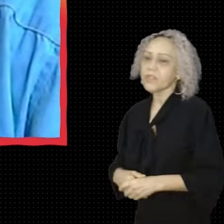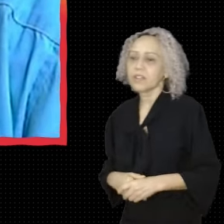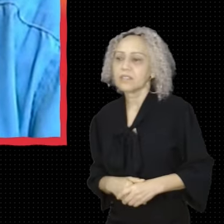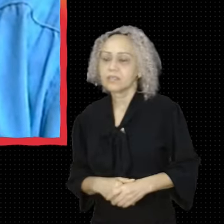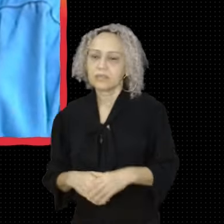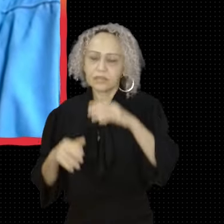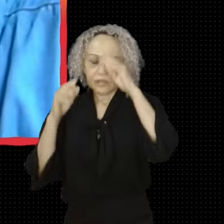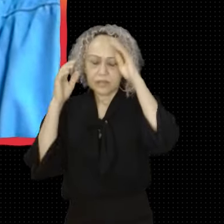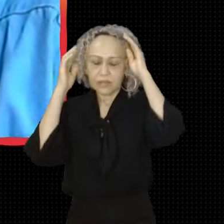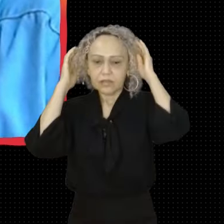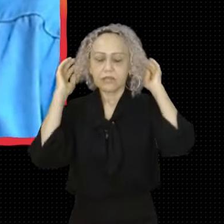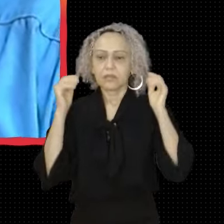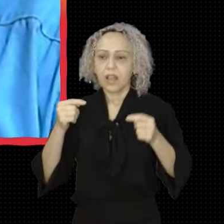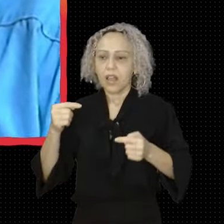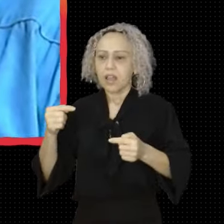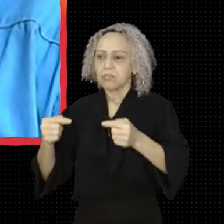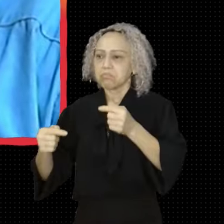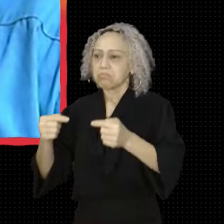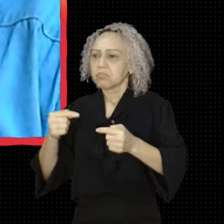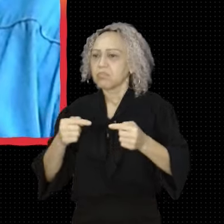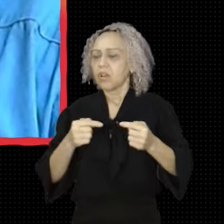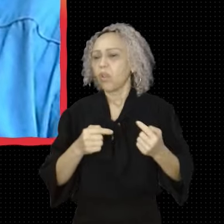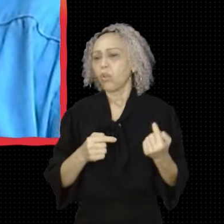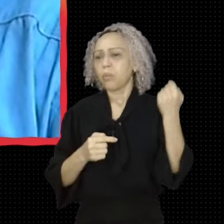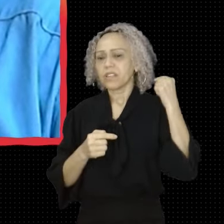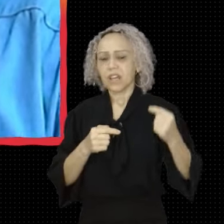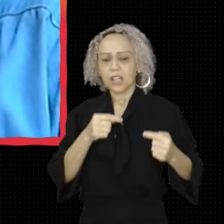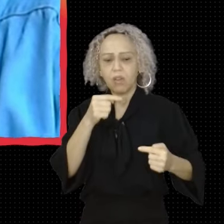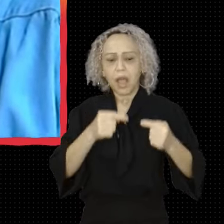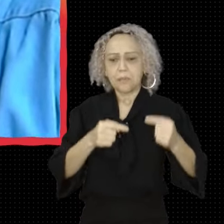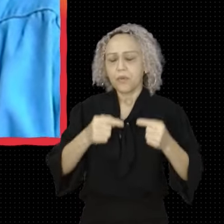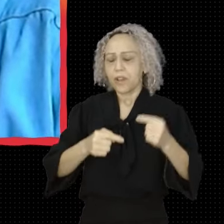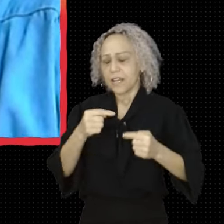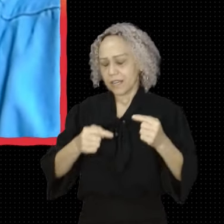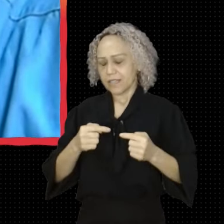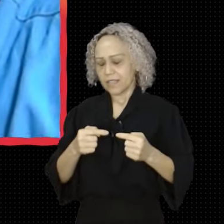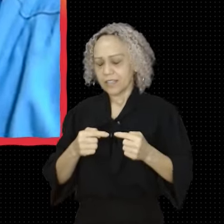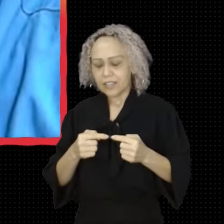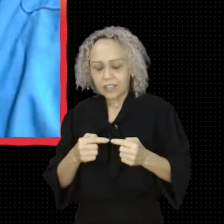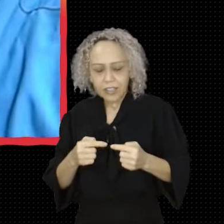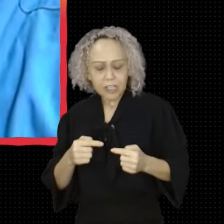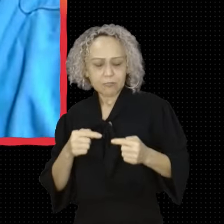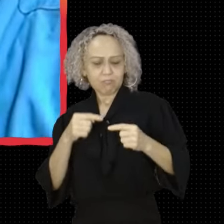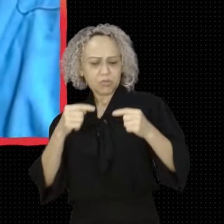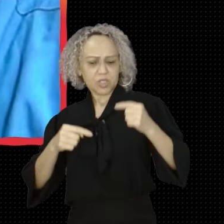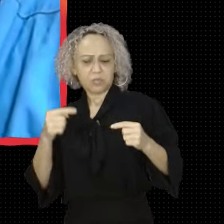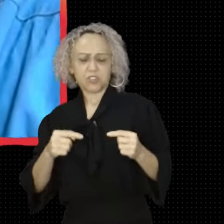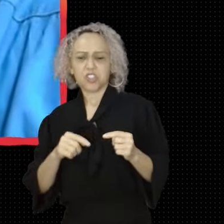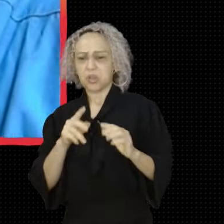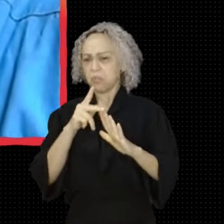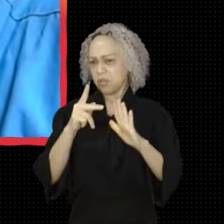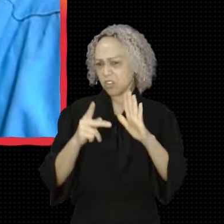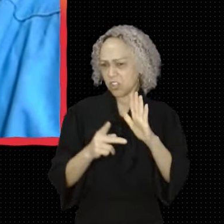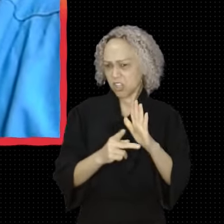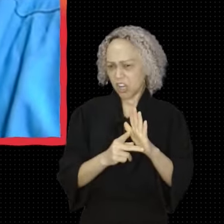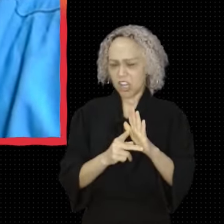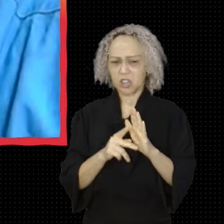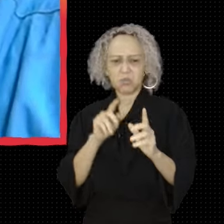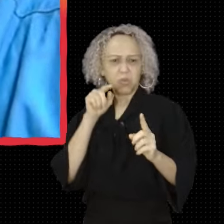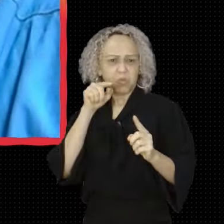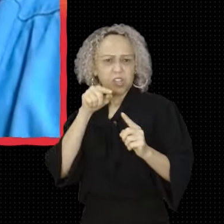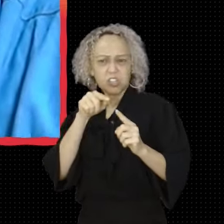de causas, para ser uma disputa de interesses. Mas o PT tem que manter a essência do que eram